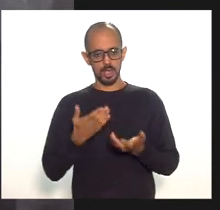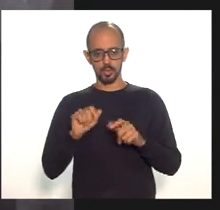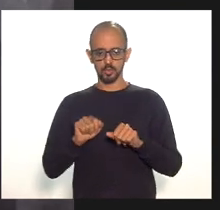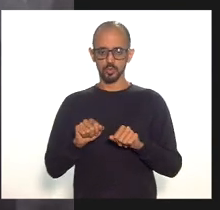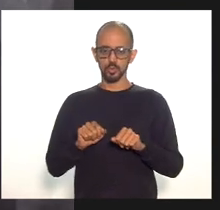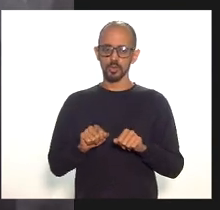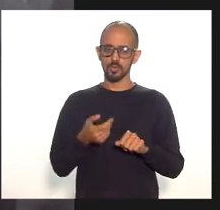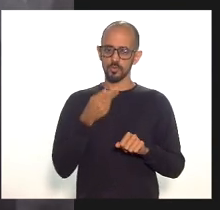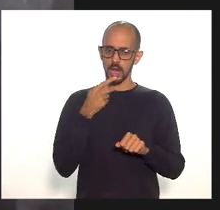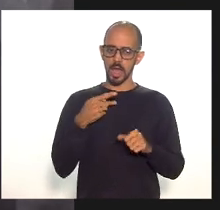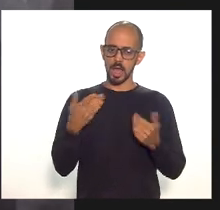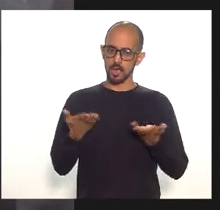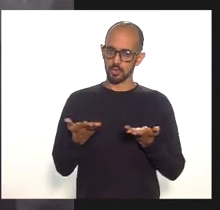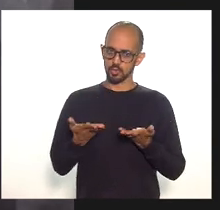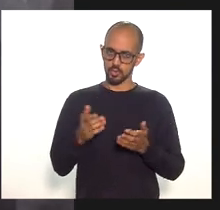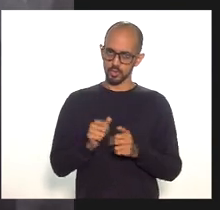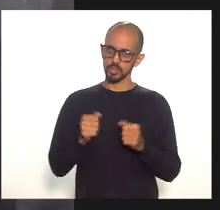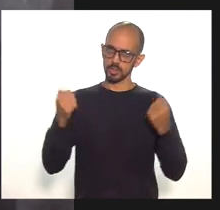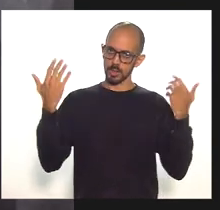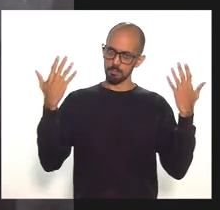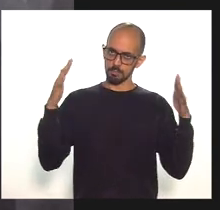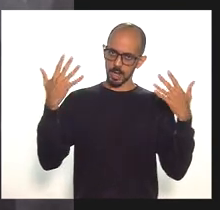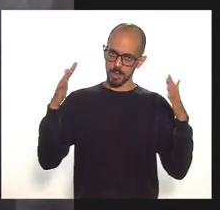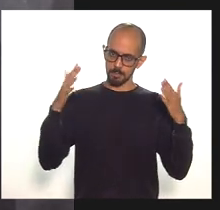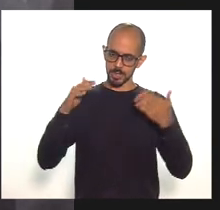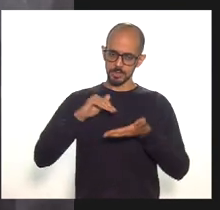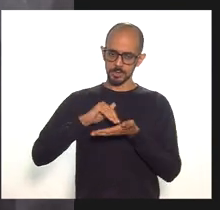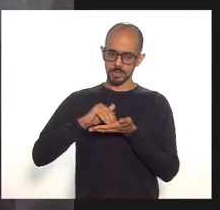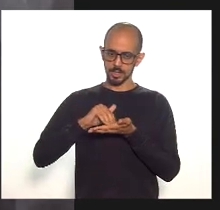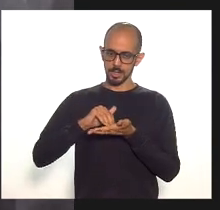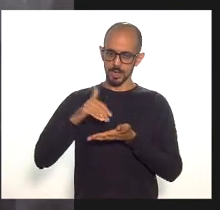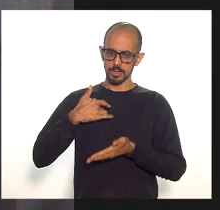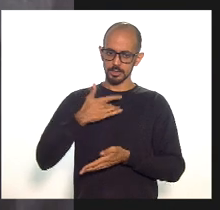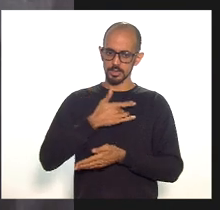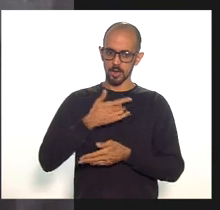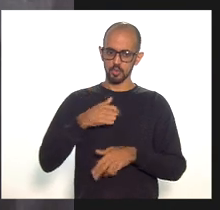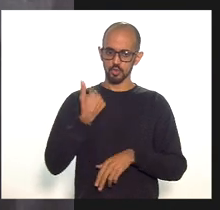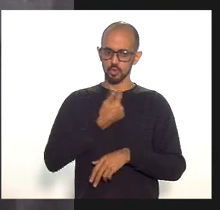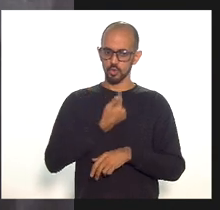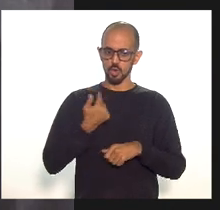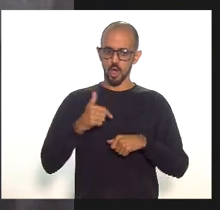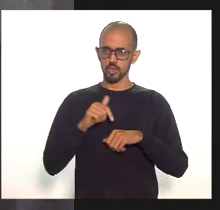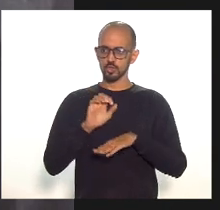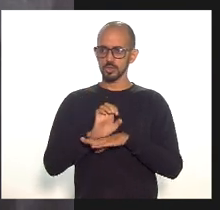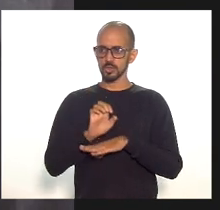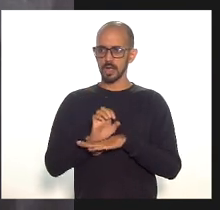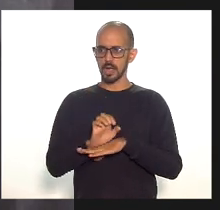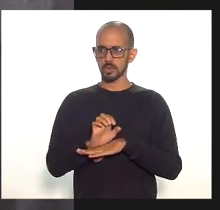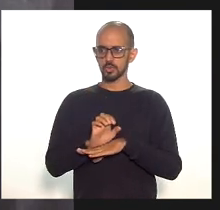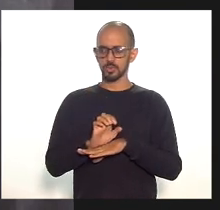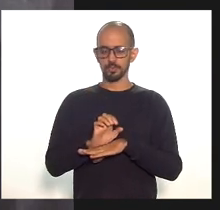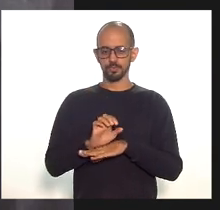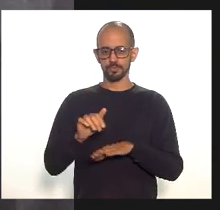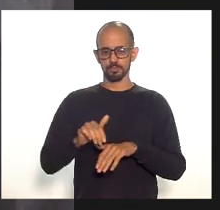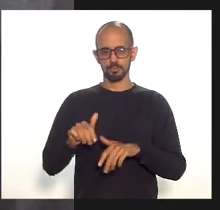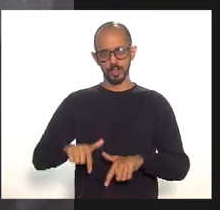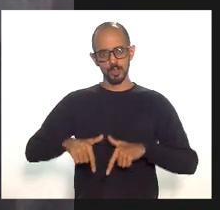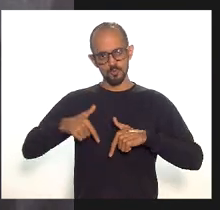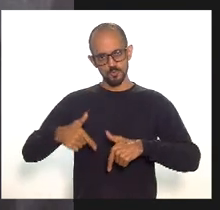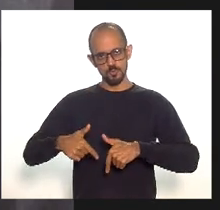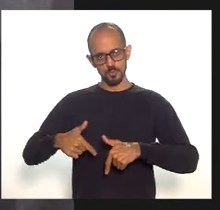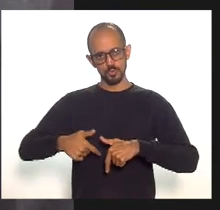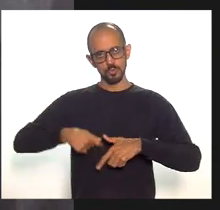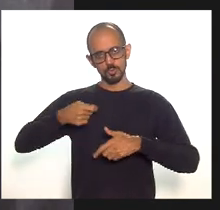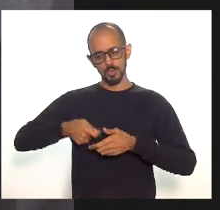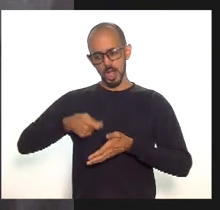essa ponderação, parabenizar a Secretaria de Saúde do nosso estado pelo empenho com que está atendendo todos